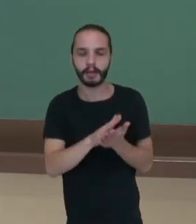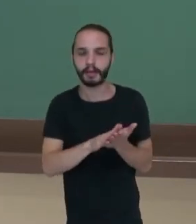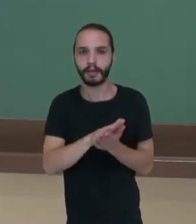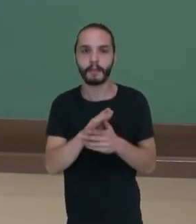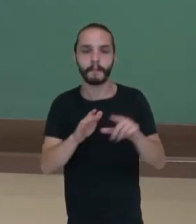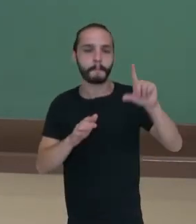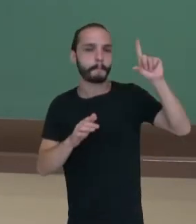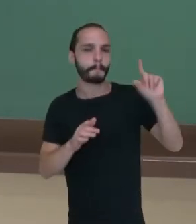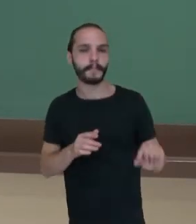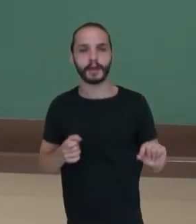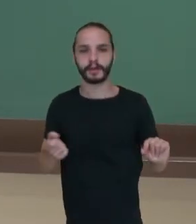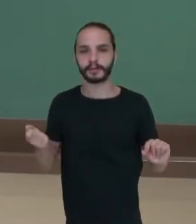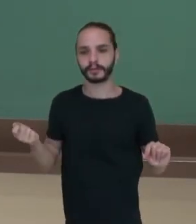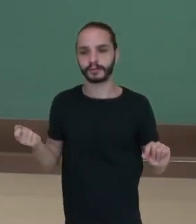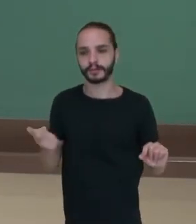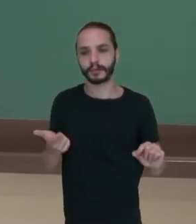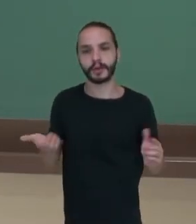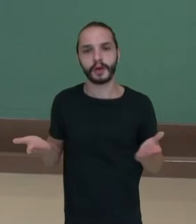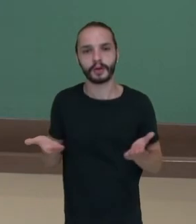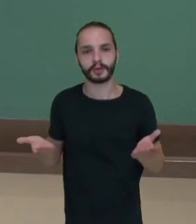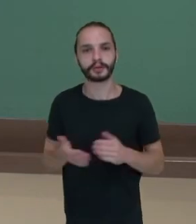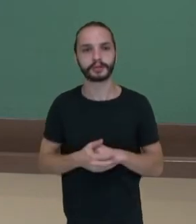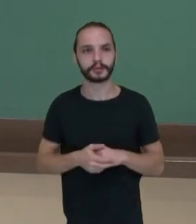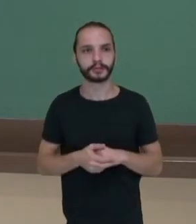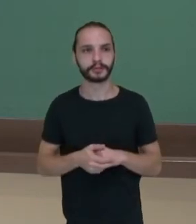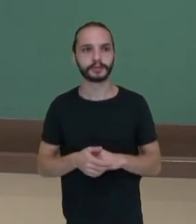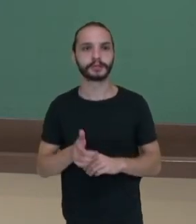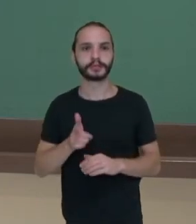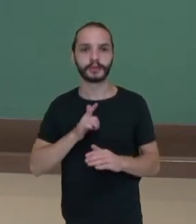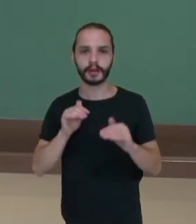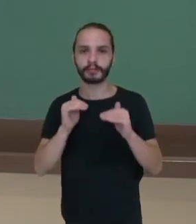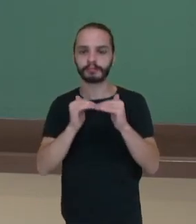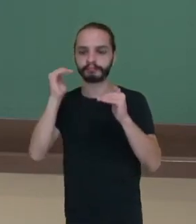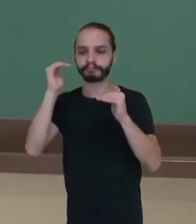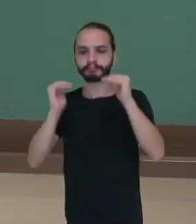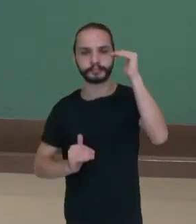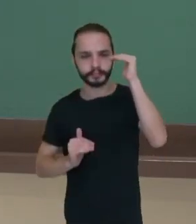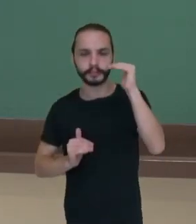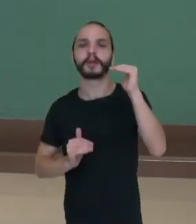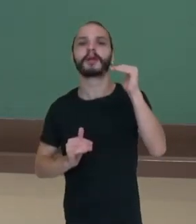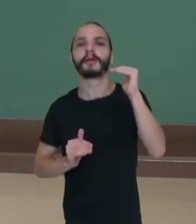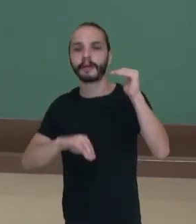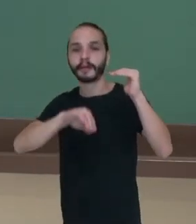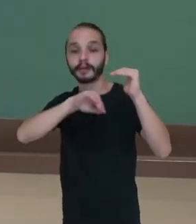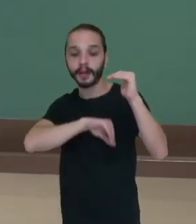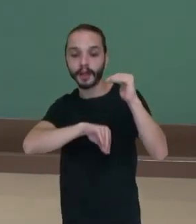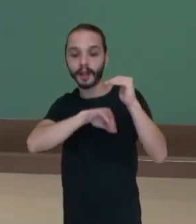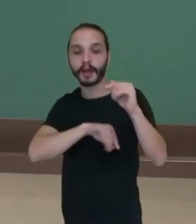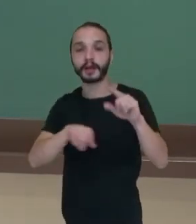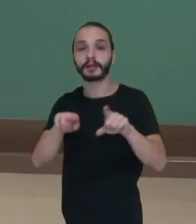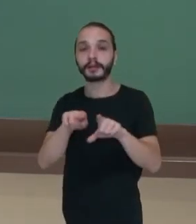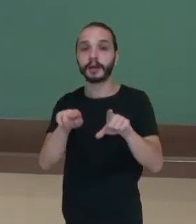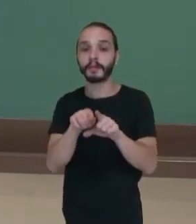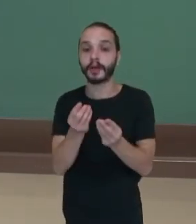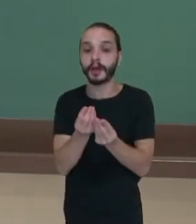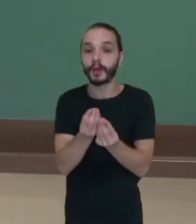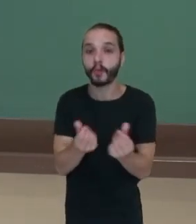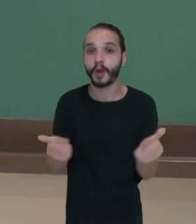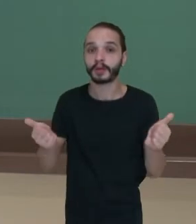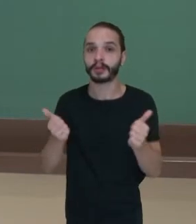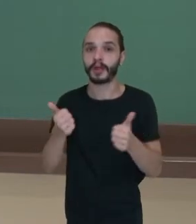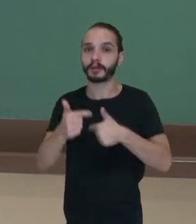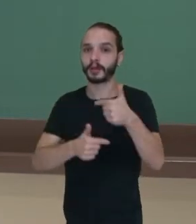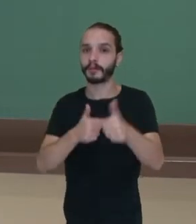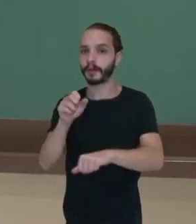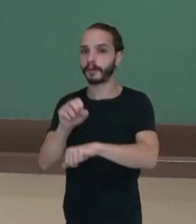na atualidade, apesar da desigualdade, tanto em termos de salário, quanto em qualidade de emprego. Então,